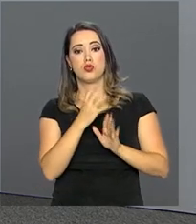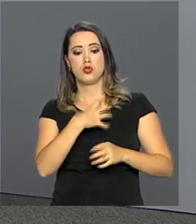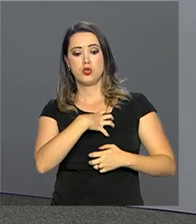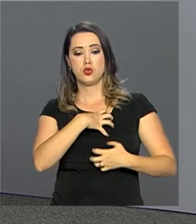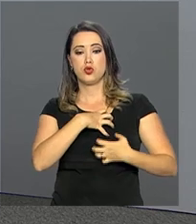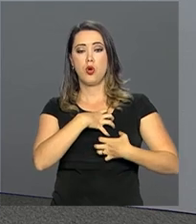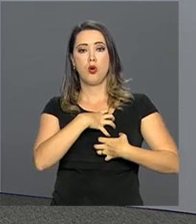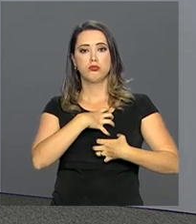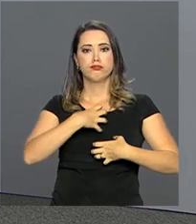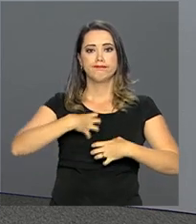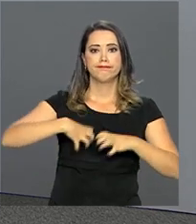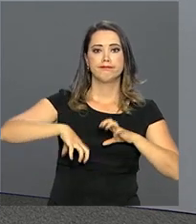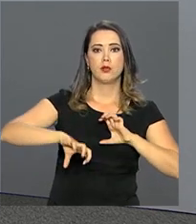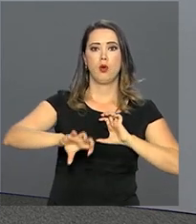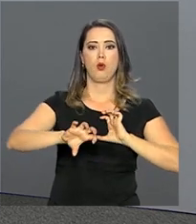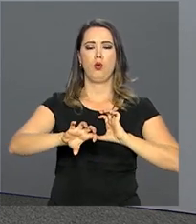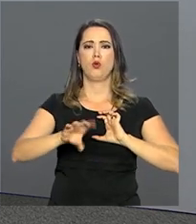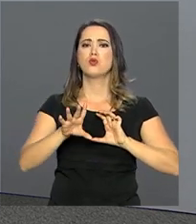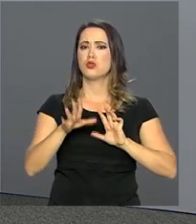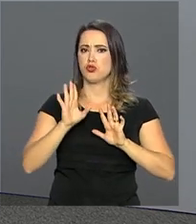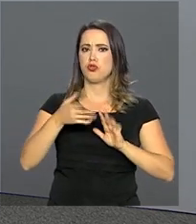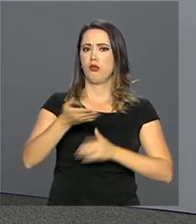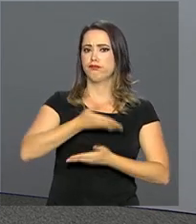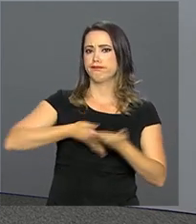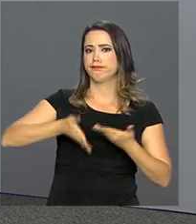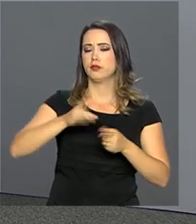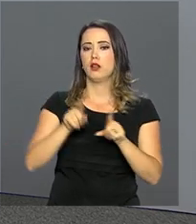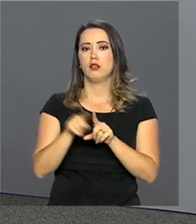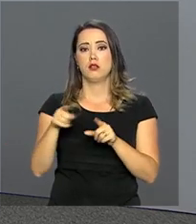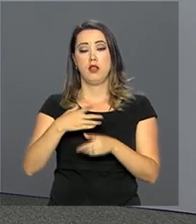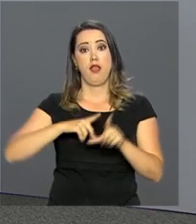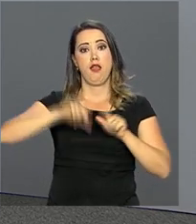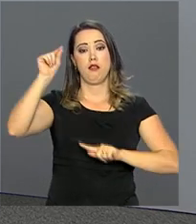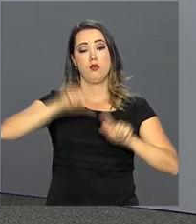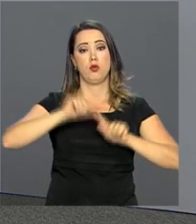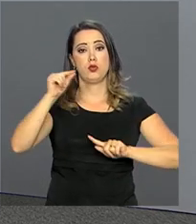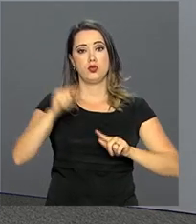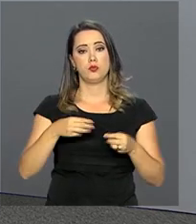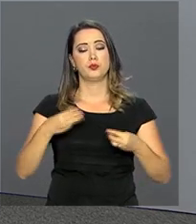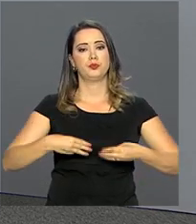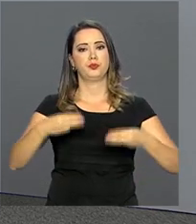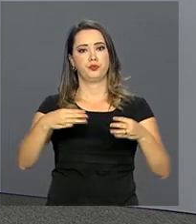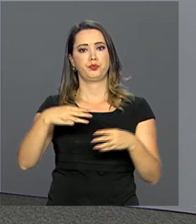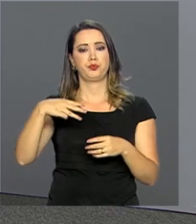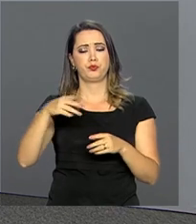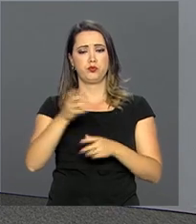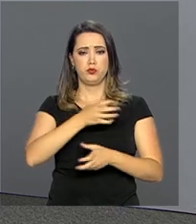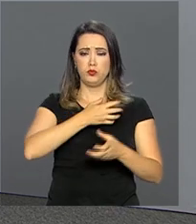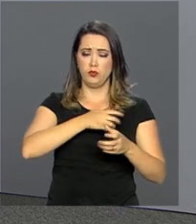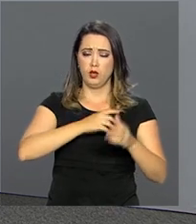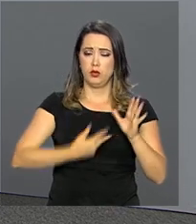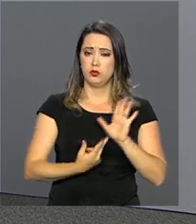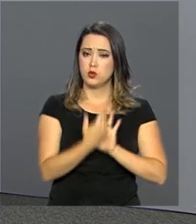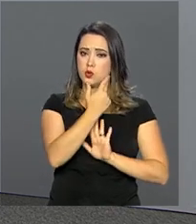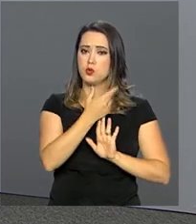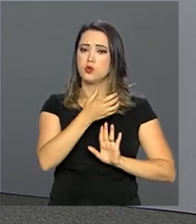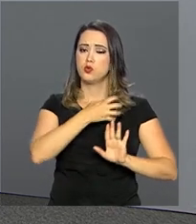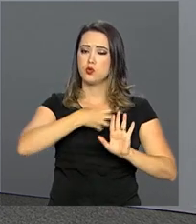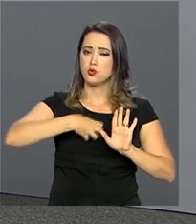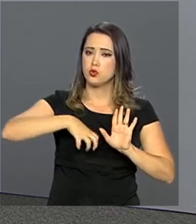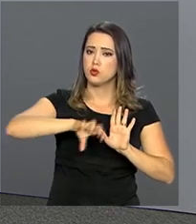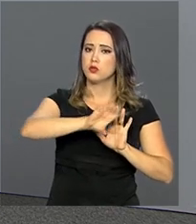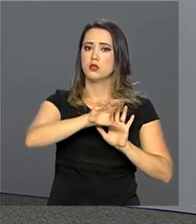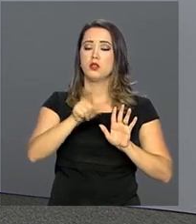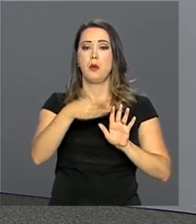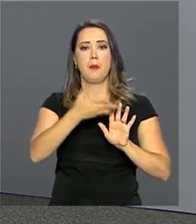recorde os dados foram coletados junto à associação brasileira de transplantes de órgãos e mostram que o país viveu melhor cenário